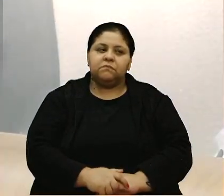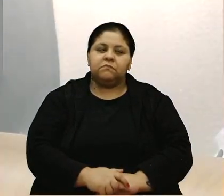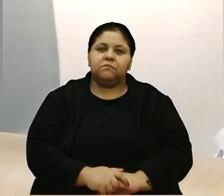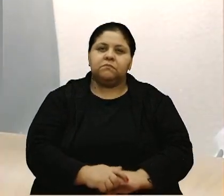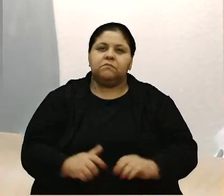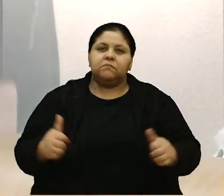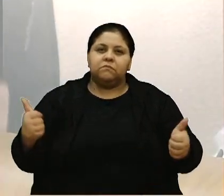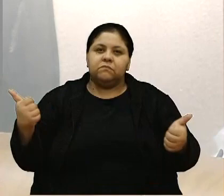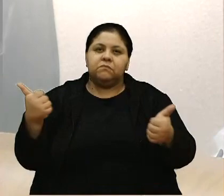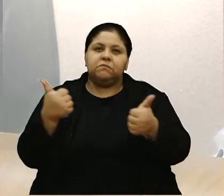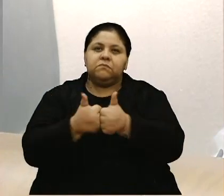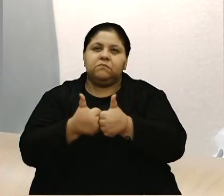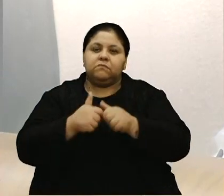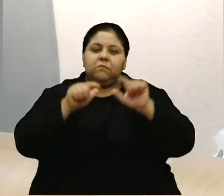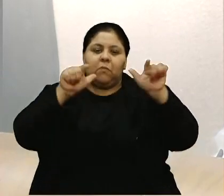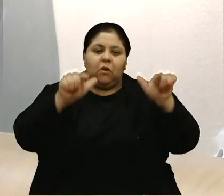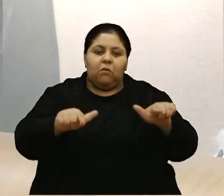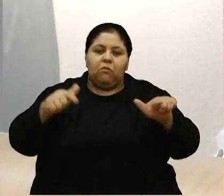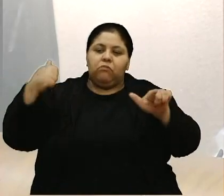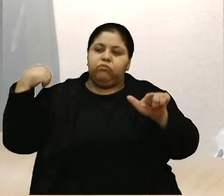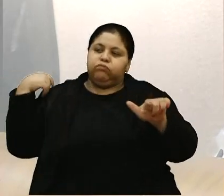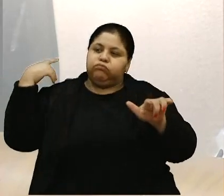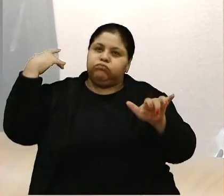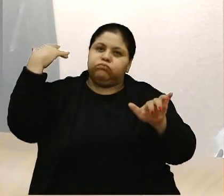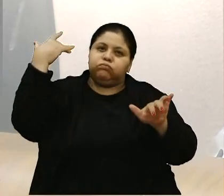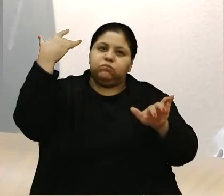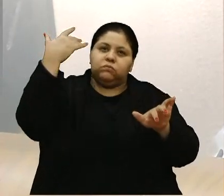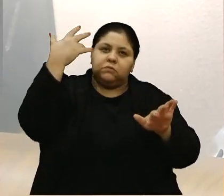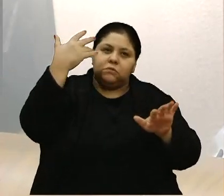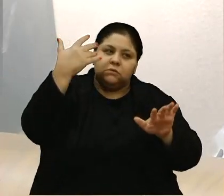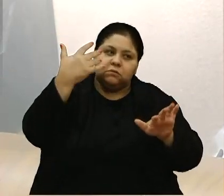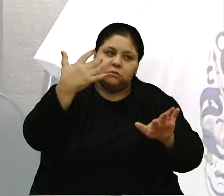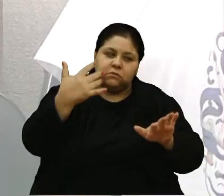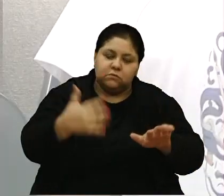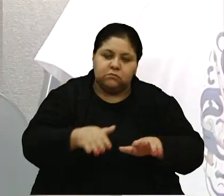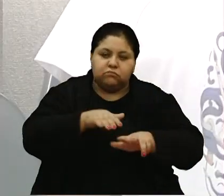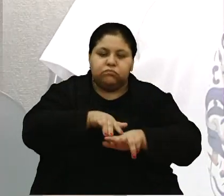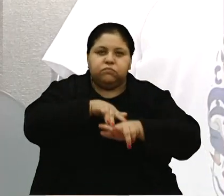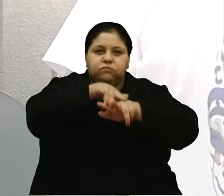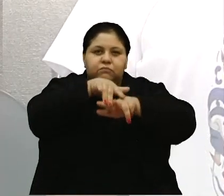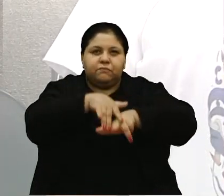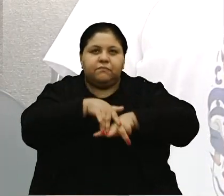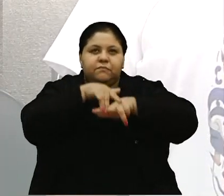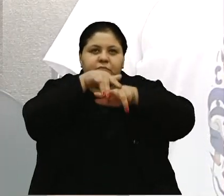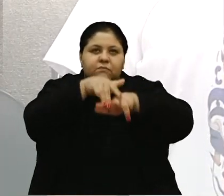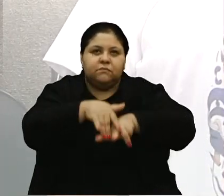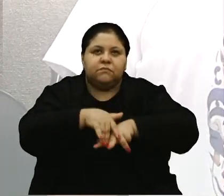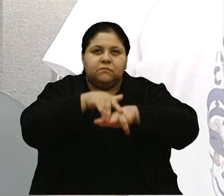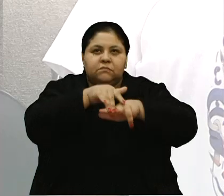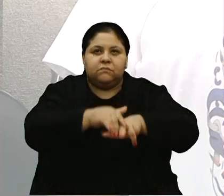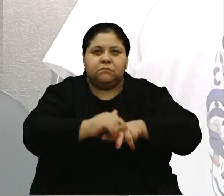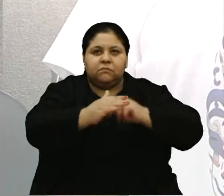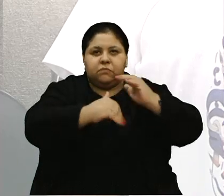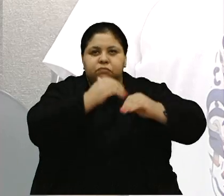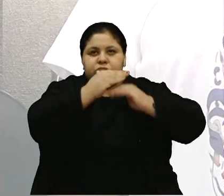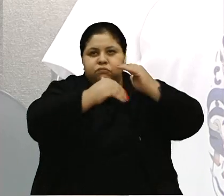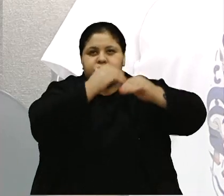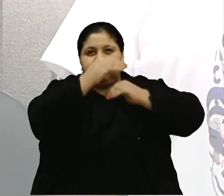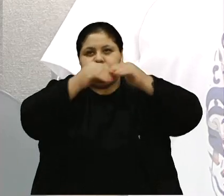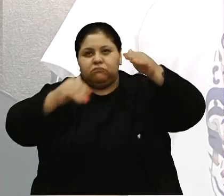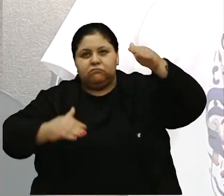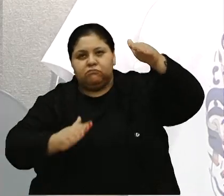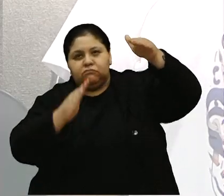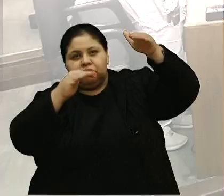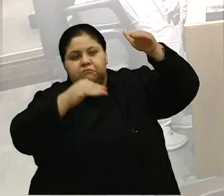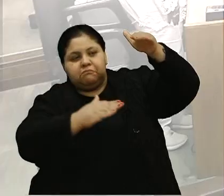Junto ao campo dos bugres surgiste, carreteando o progresso aos penhascos,